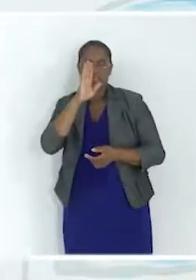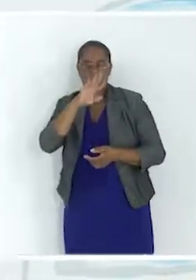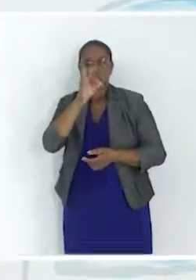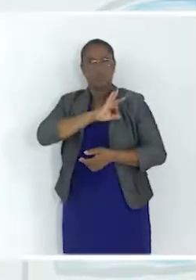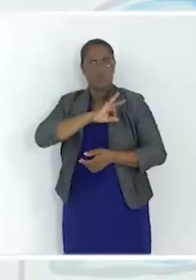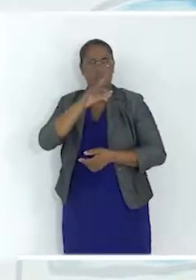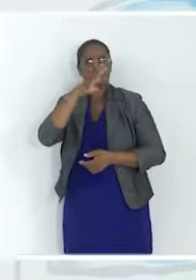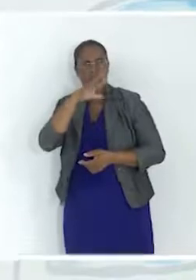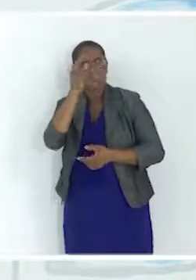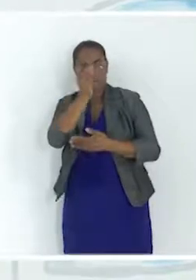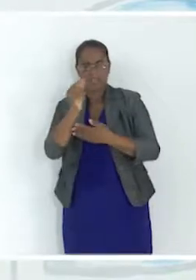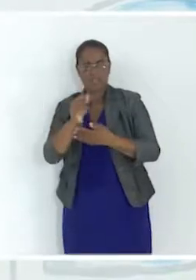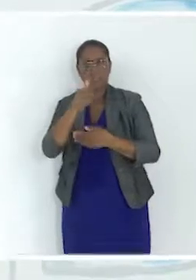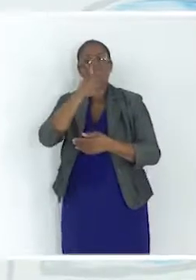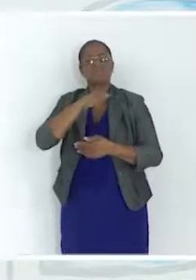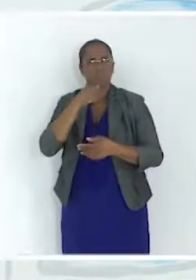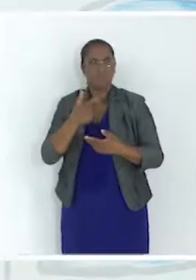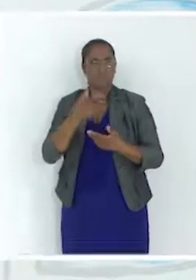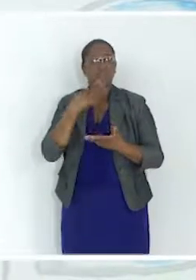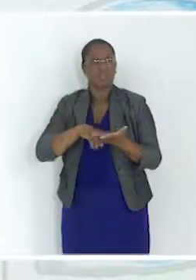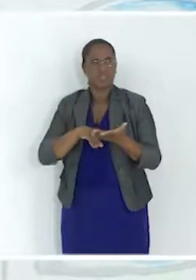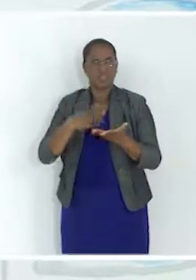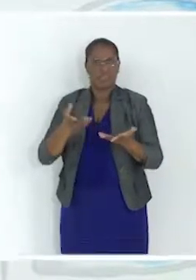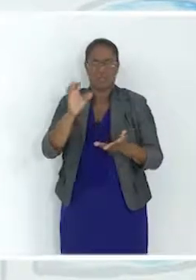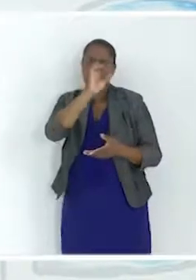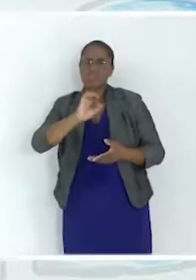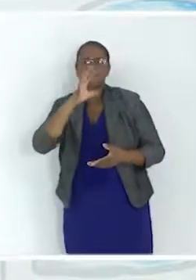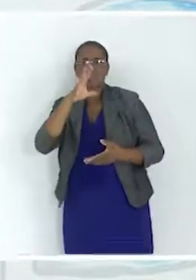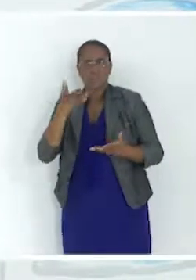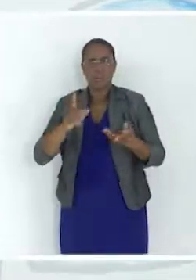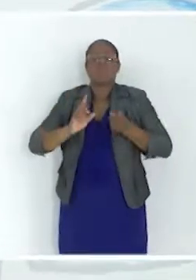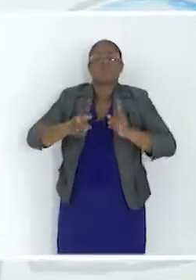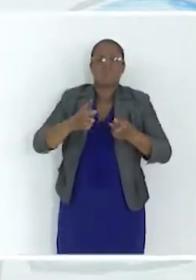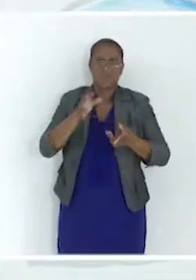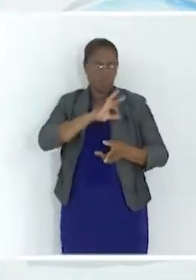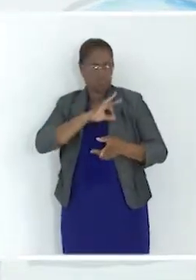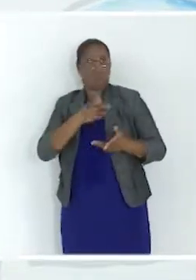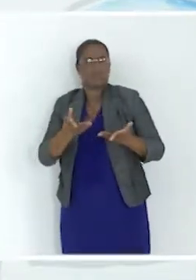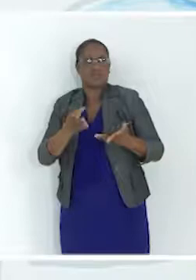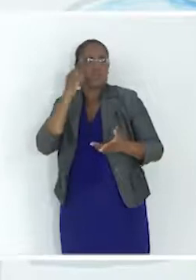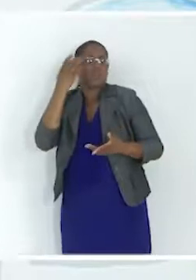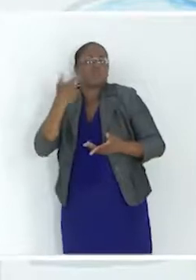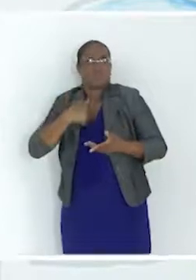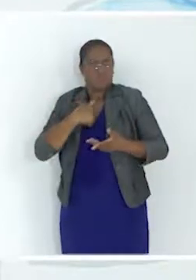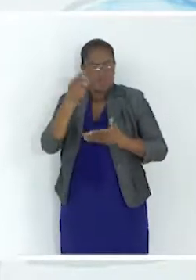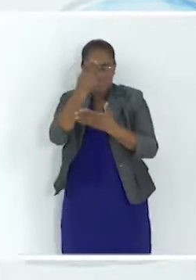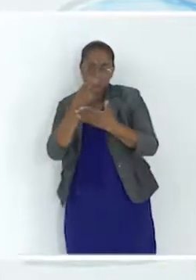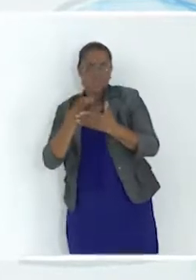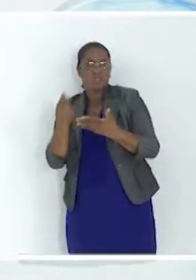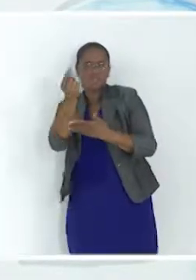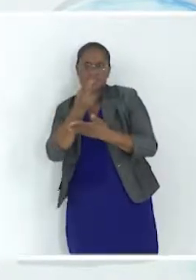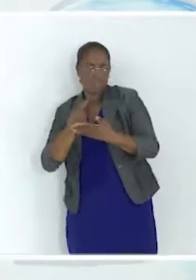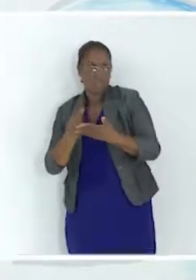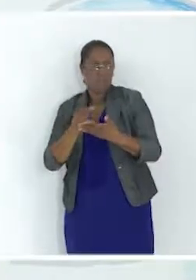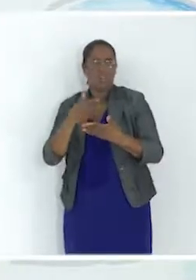o que é isso, professor? Como é que eu vou desenhar a tolerância? Percebem? Vocês não têm uma representação mental. Não sabem qual é a cor,